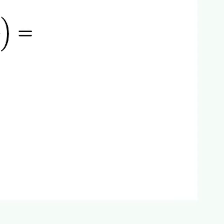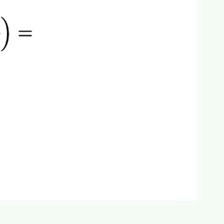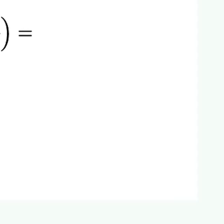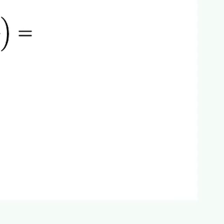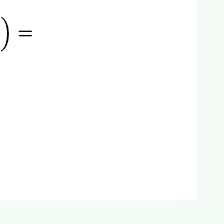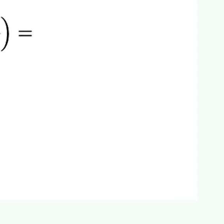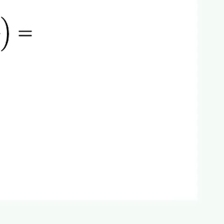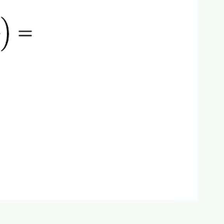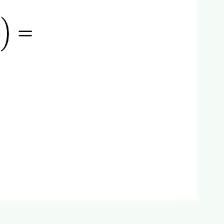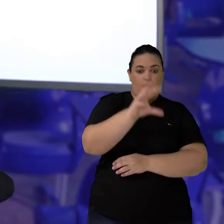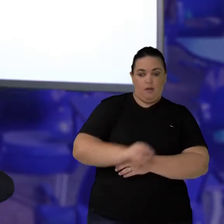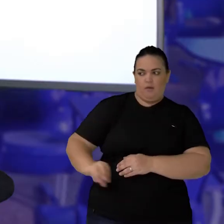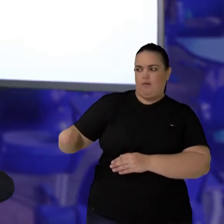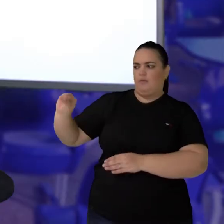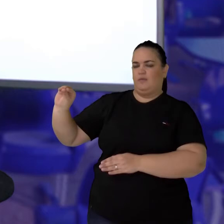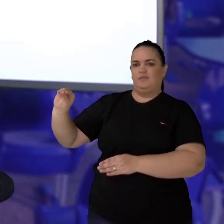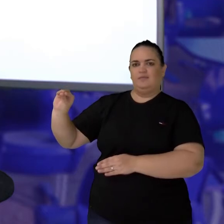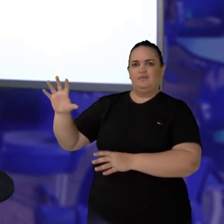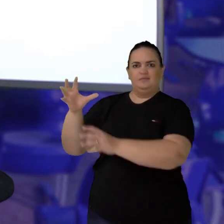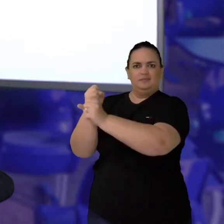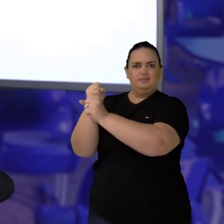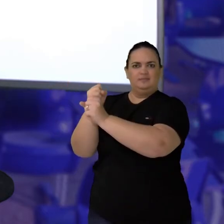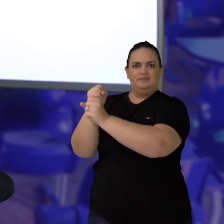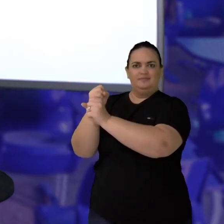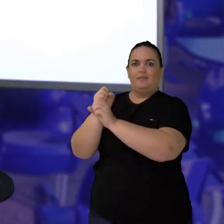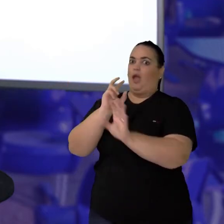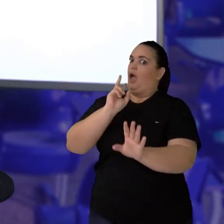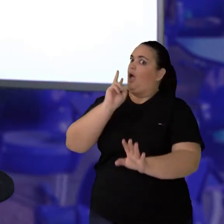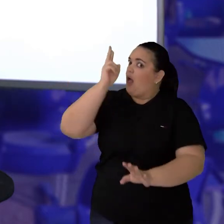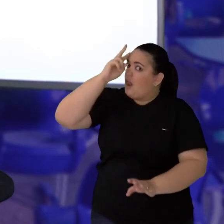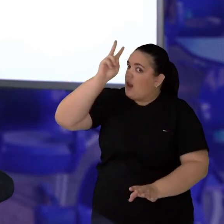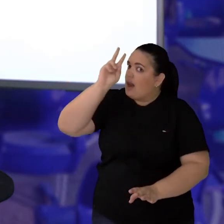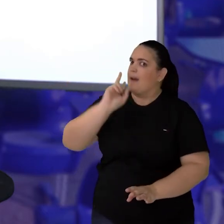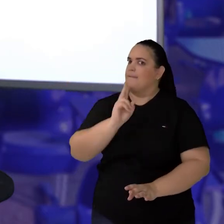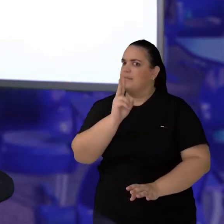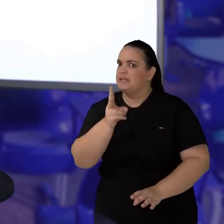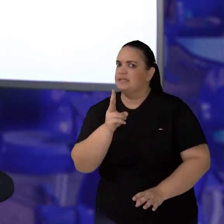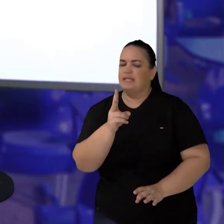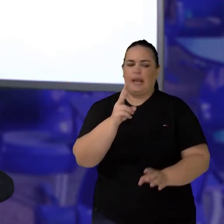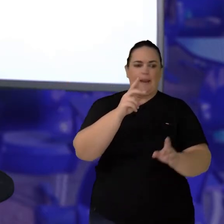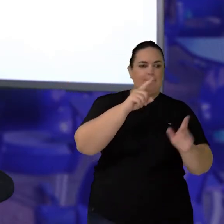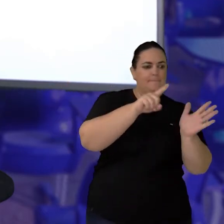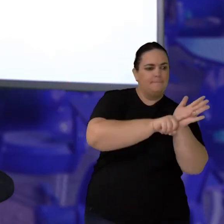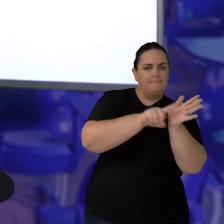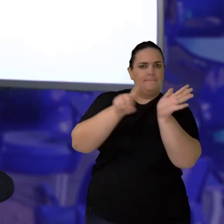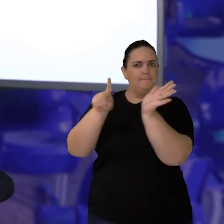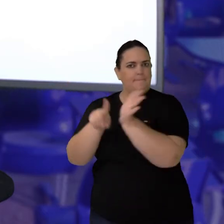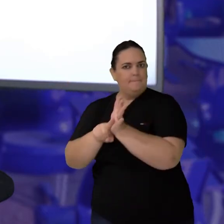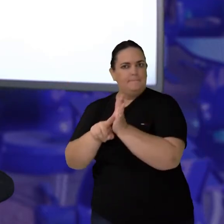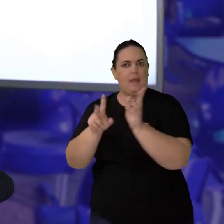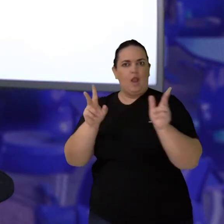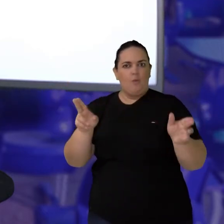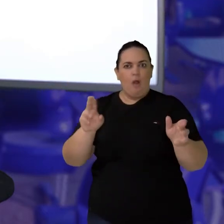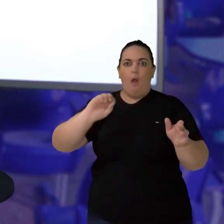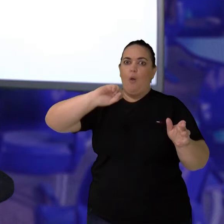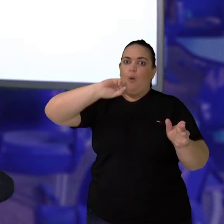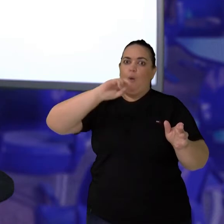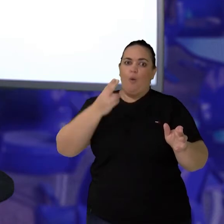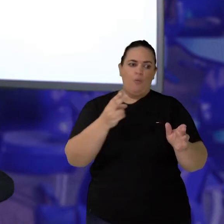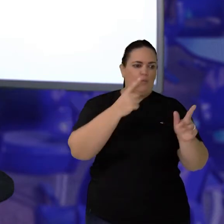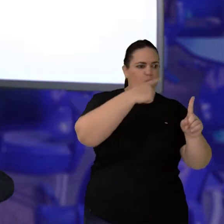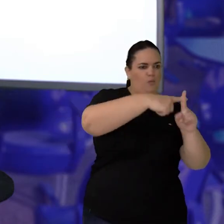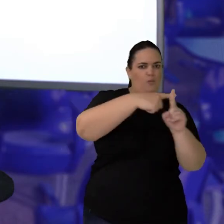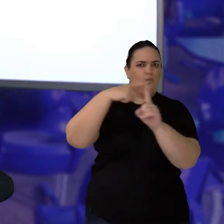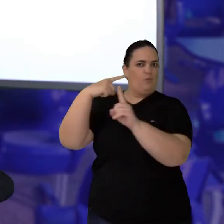1/16, beleza? Lembrem-se que sinais negativos, ou seja, sinais iguais, numa